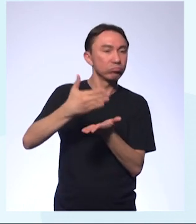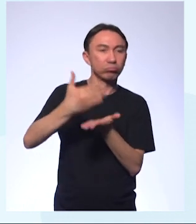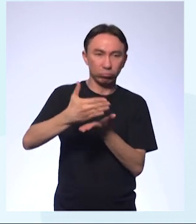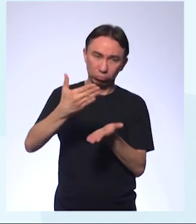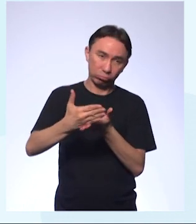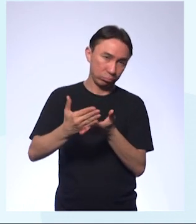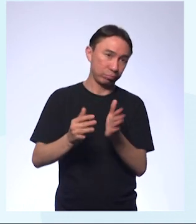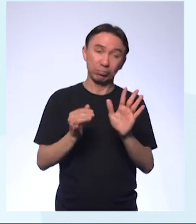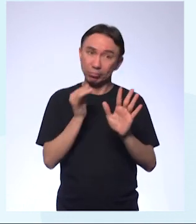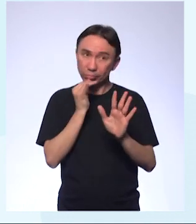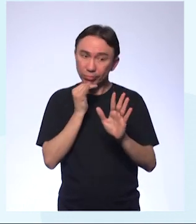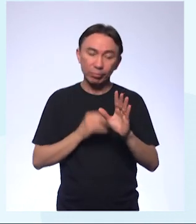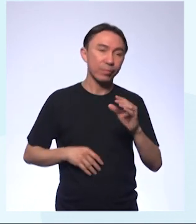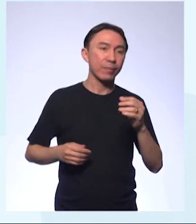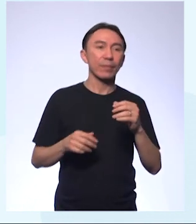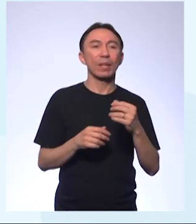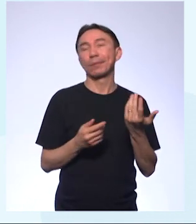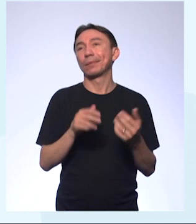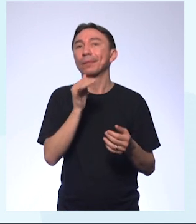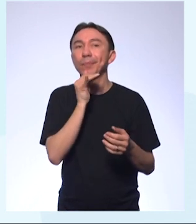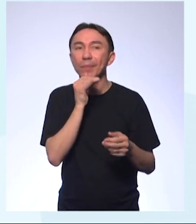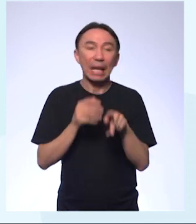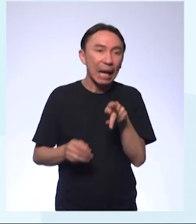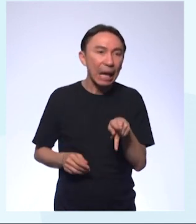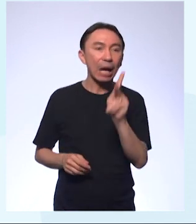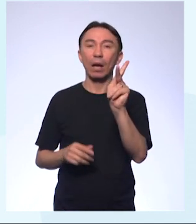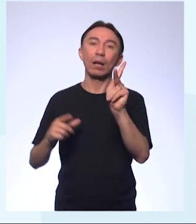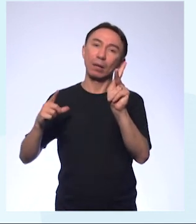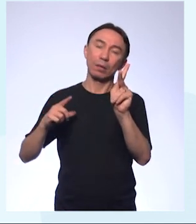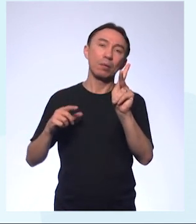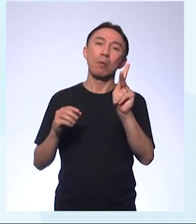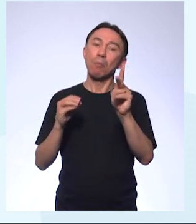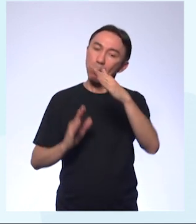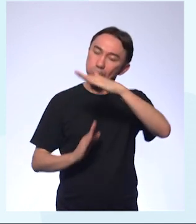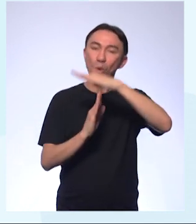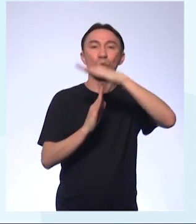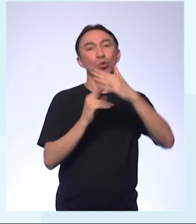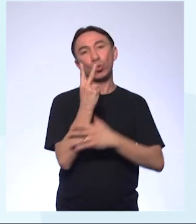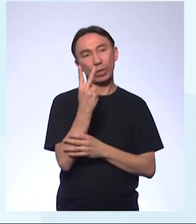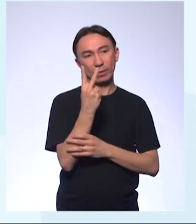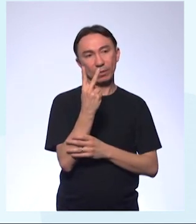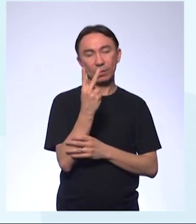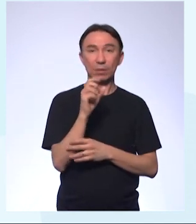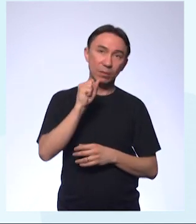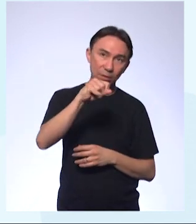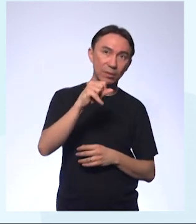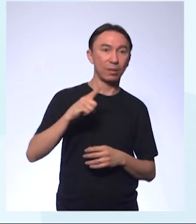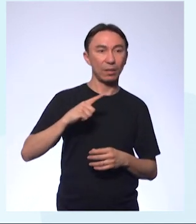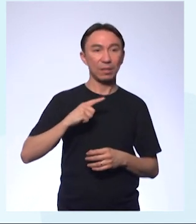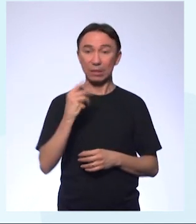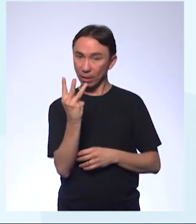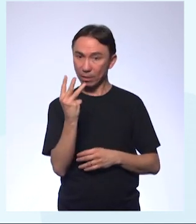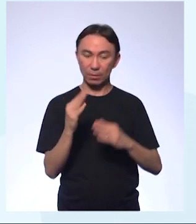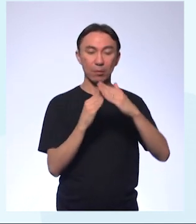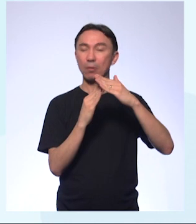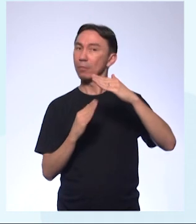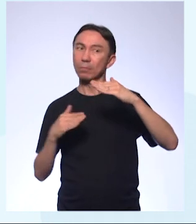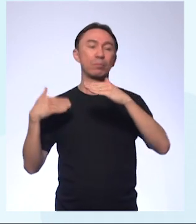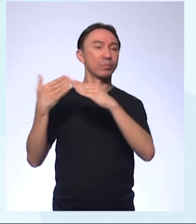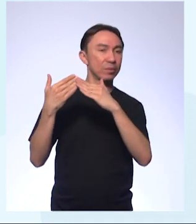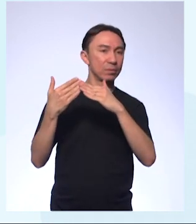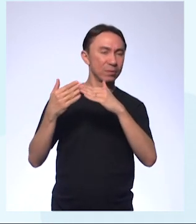o elemento tem número atômico 20, e os 20 elétrons dele vão ficar todos na mesma camada. Não. Eu vou dividir